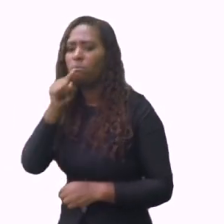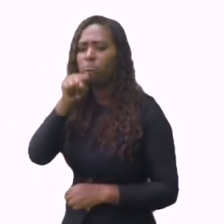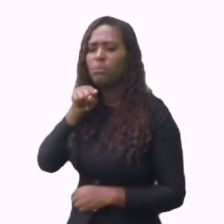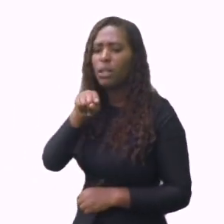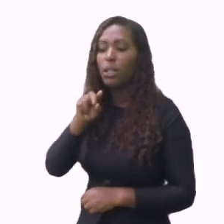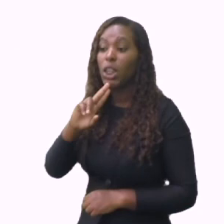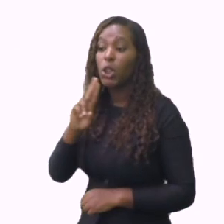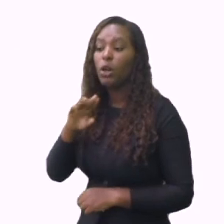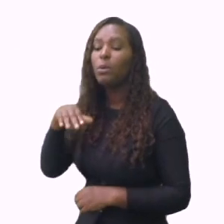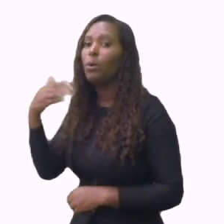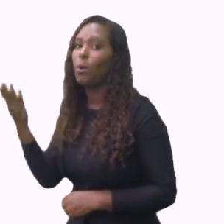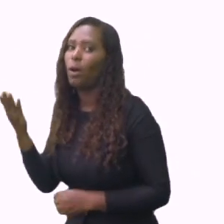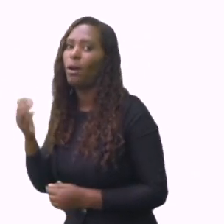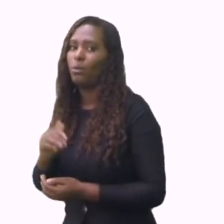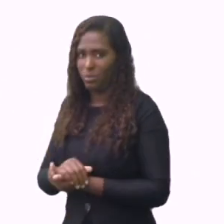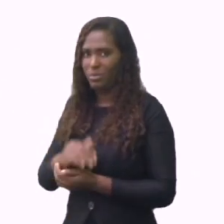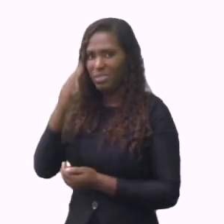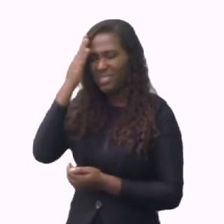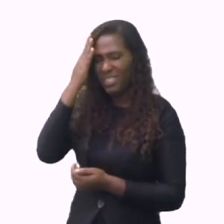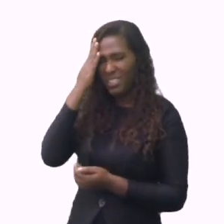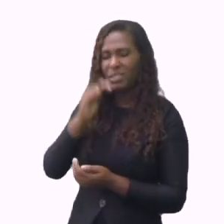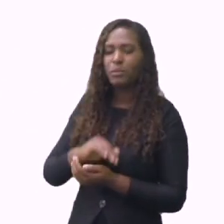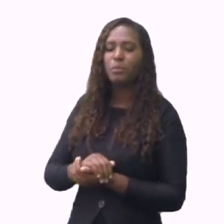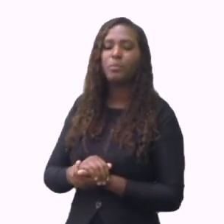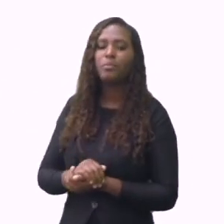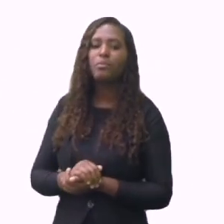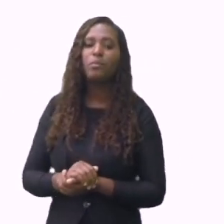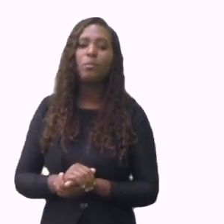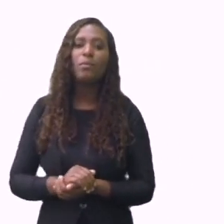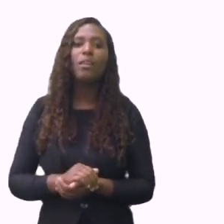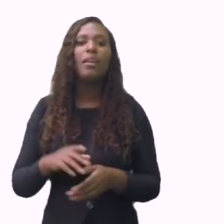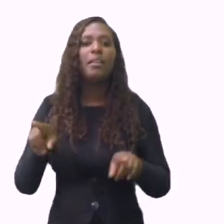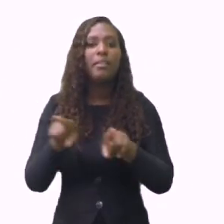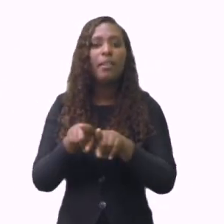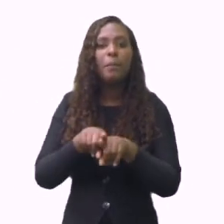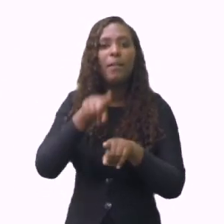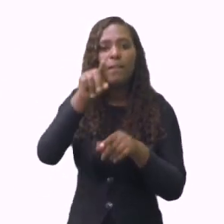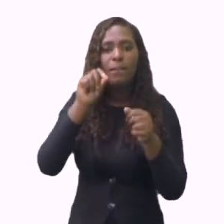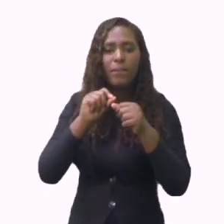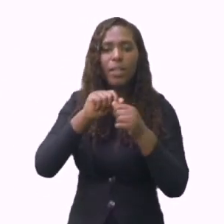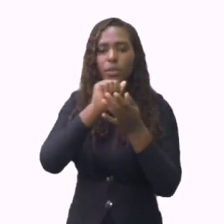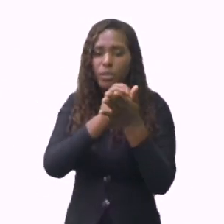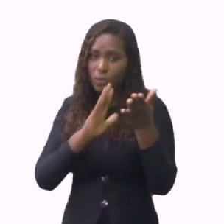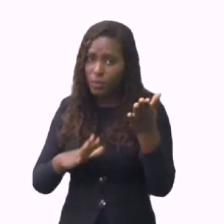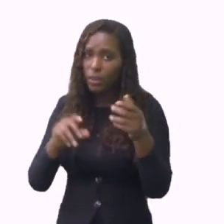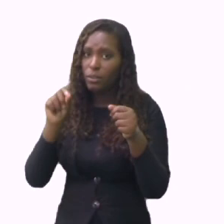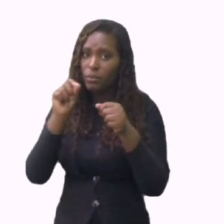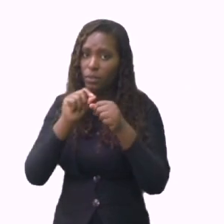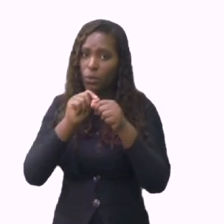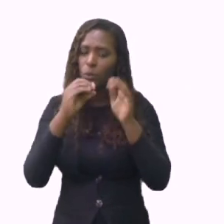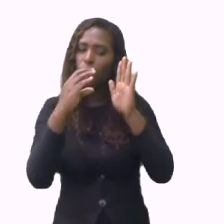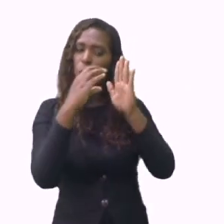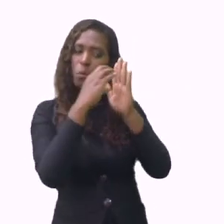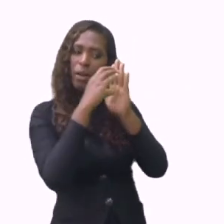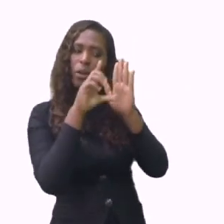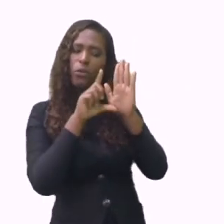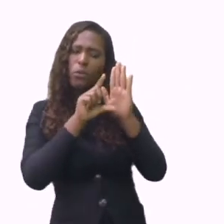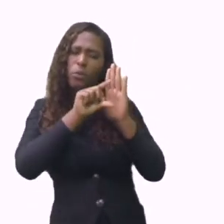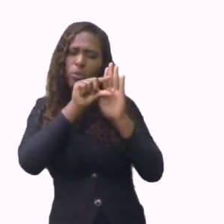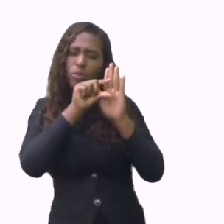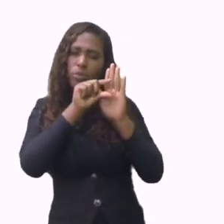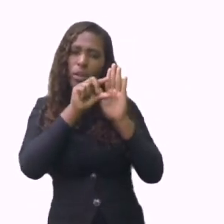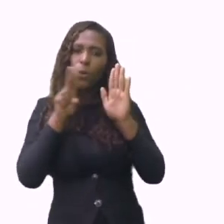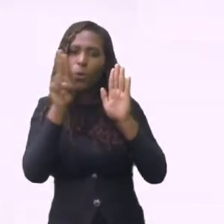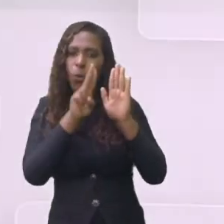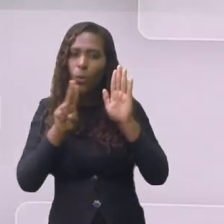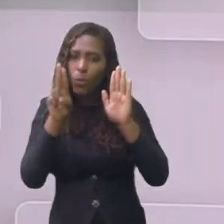produzindo textos, eu sugiro que vocês façam uma atividade escrevendo um pequeno parágrafo usando os sinais de